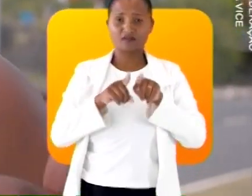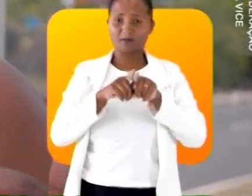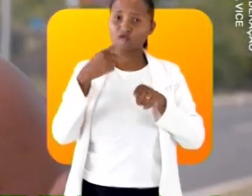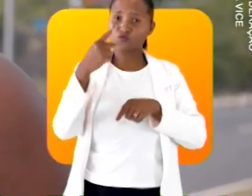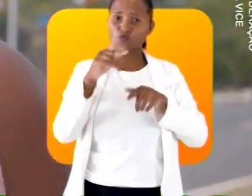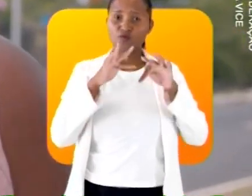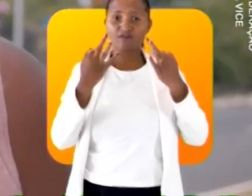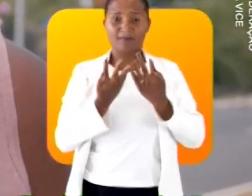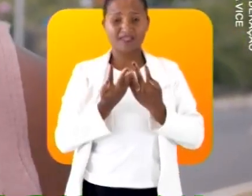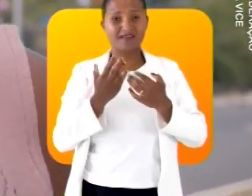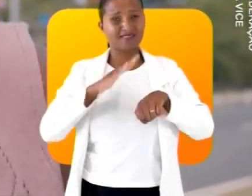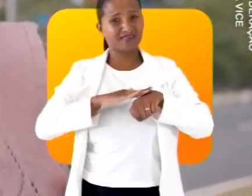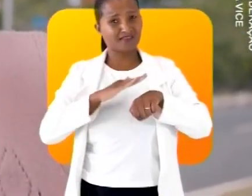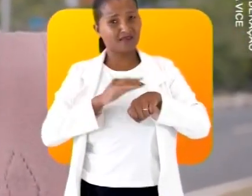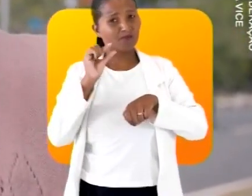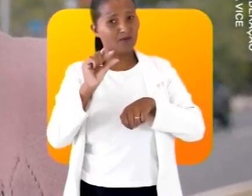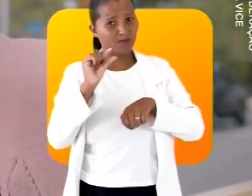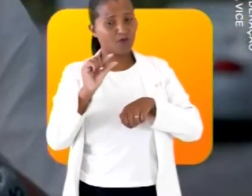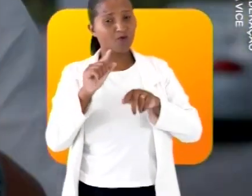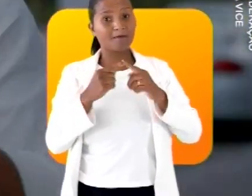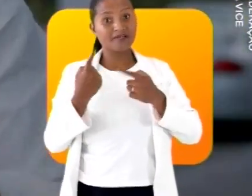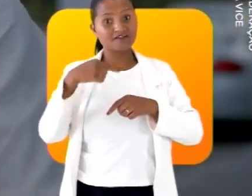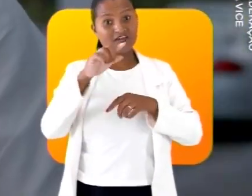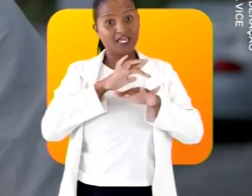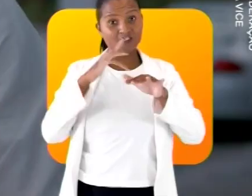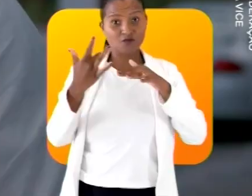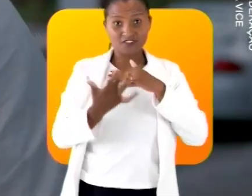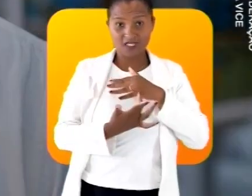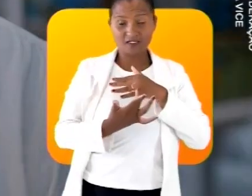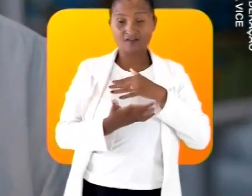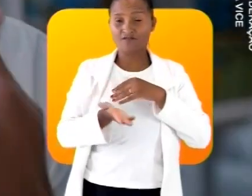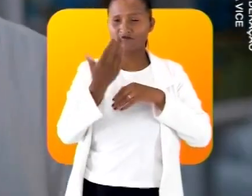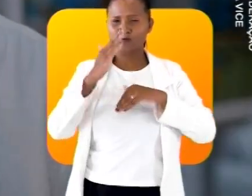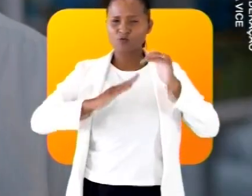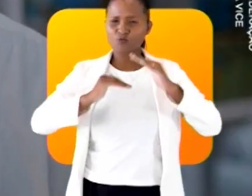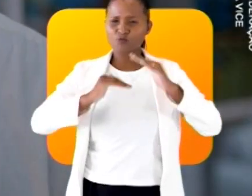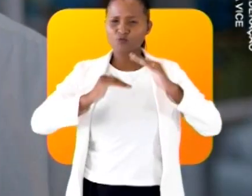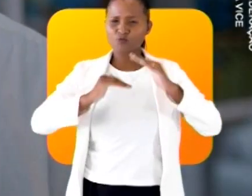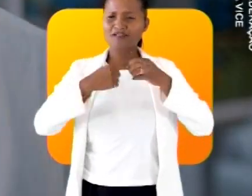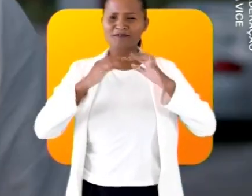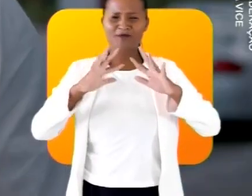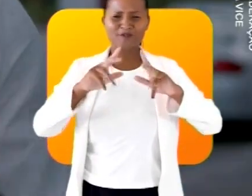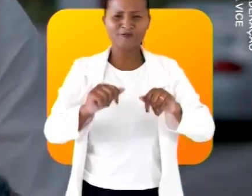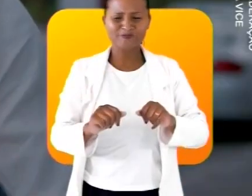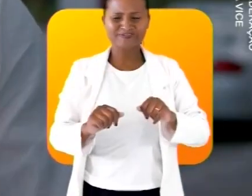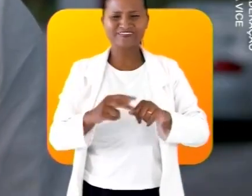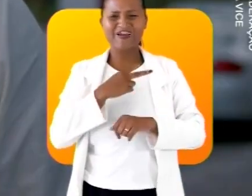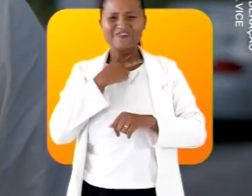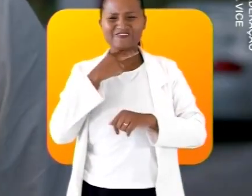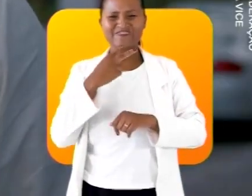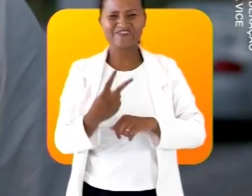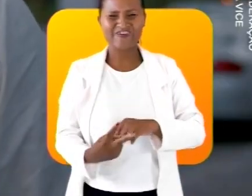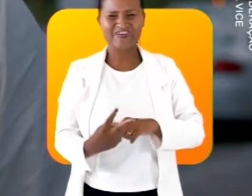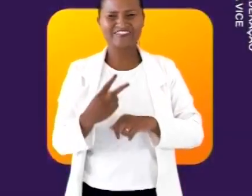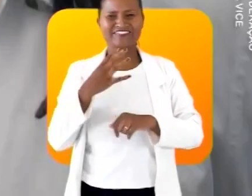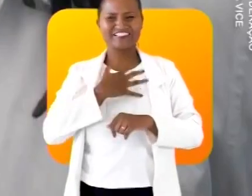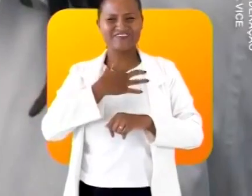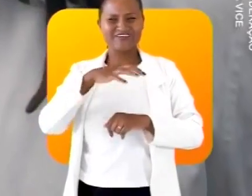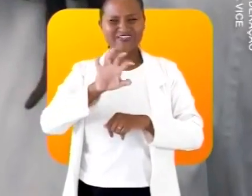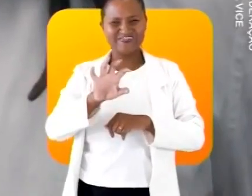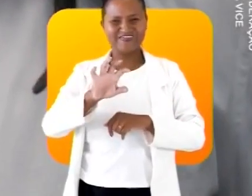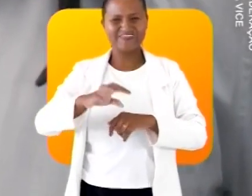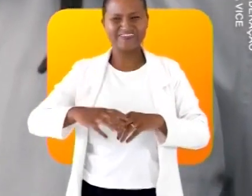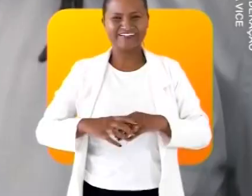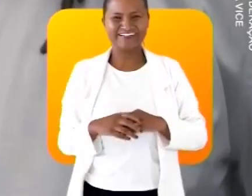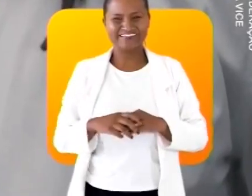para mudar a sua vida e da sua família. O tempo é curto aqui, mas vá para as redes e vamos construir uma cidade para todos. A voz